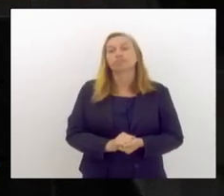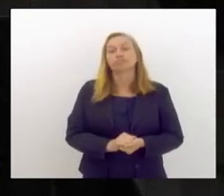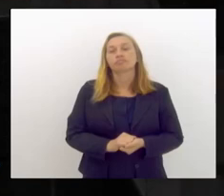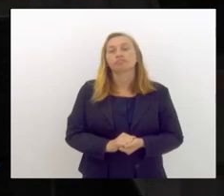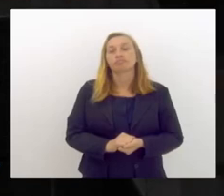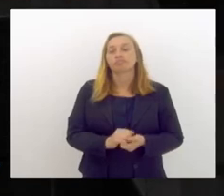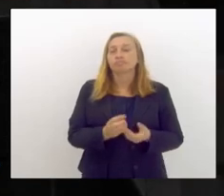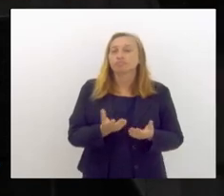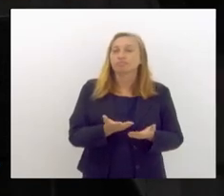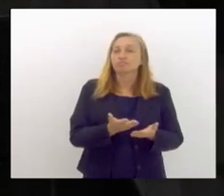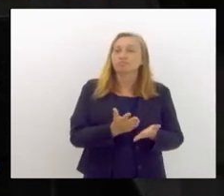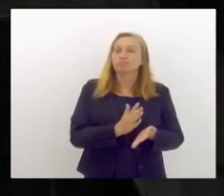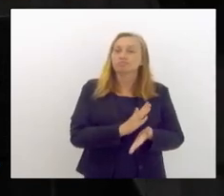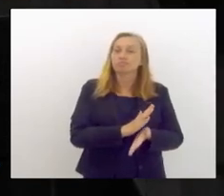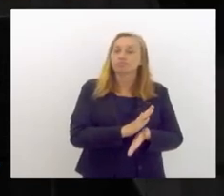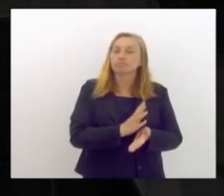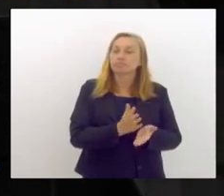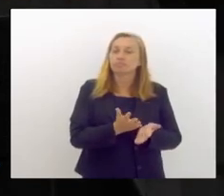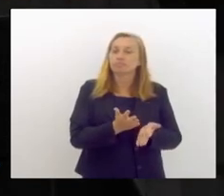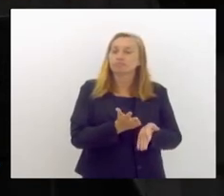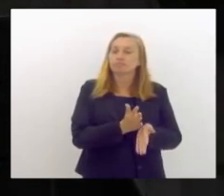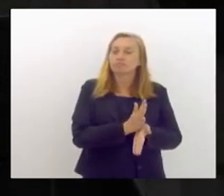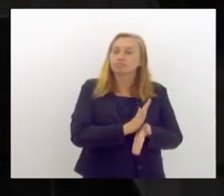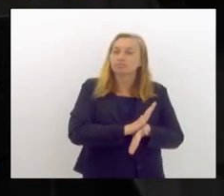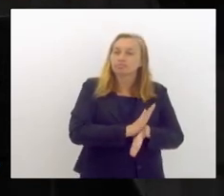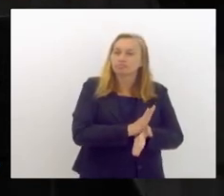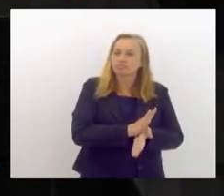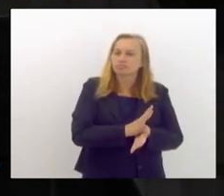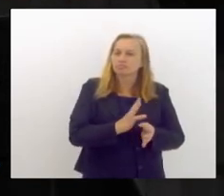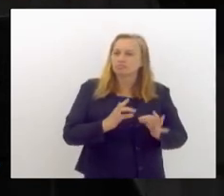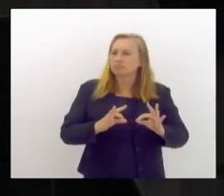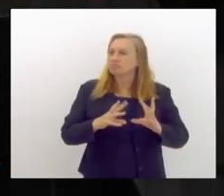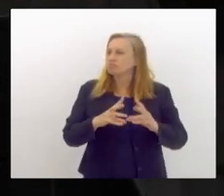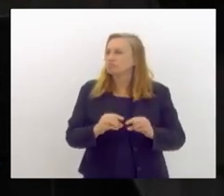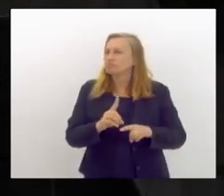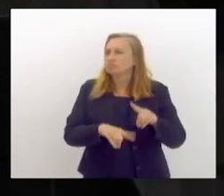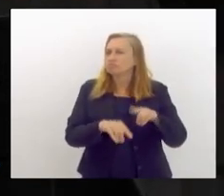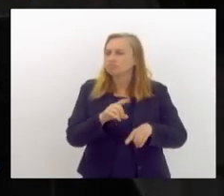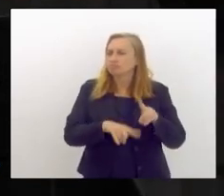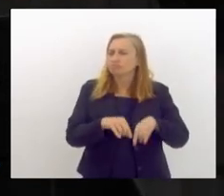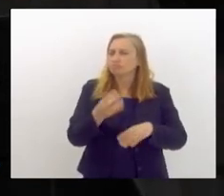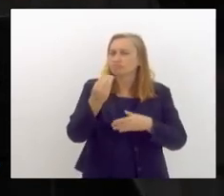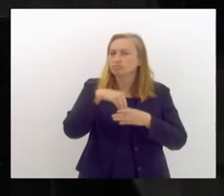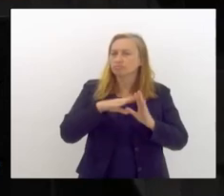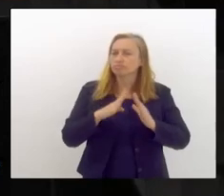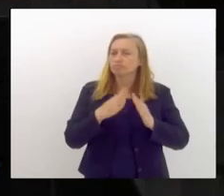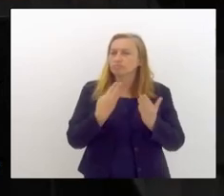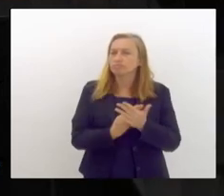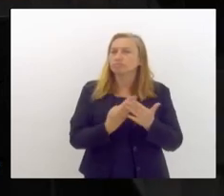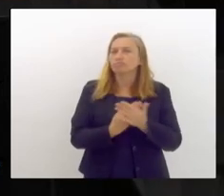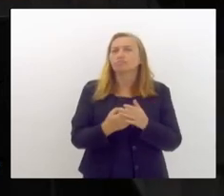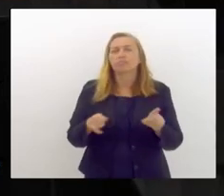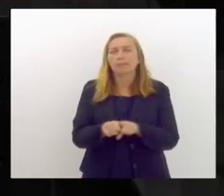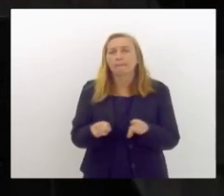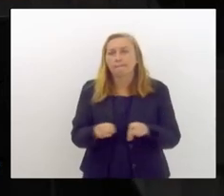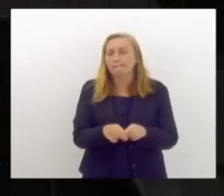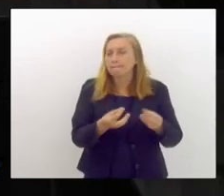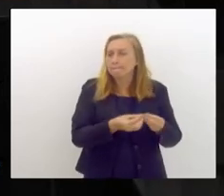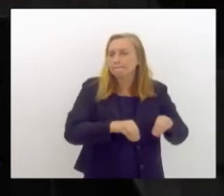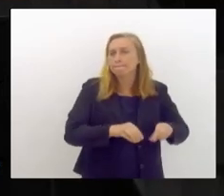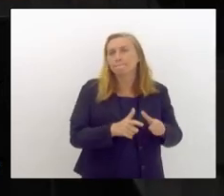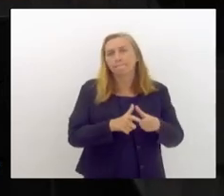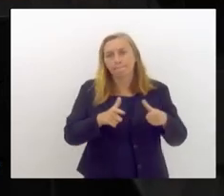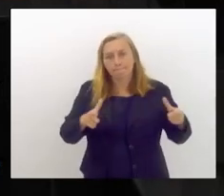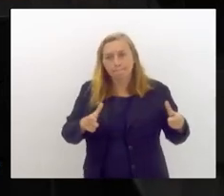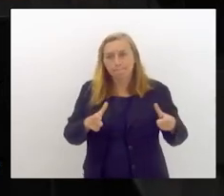deteriora todos aqueles utensílios, cadeira, quadro, que estão lá dentro. E há também um prejuízo enorme